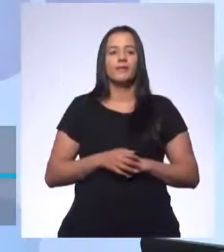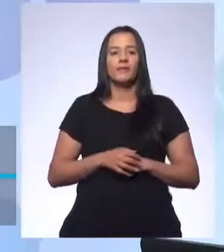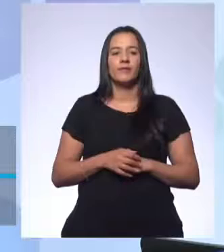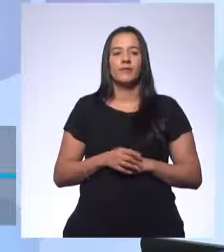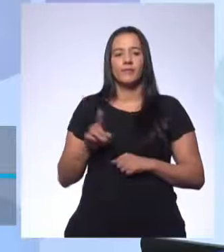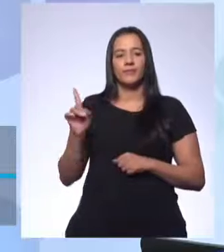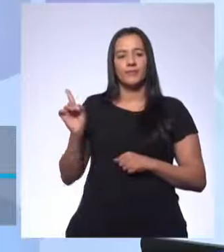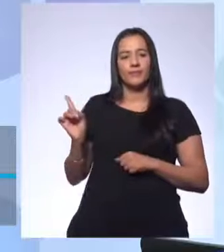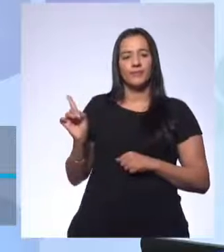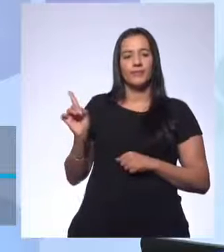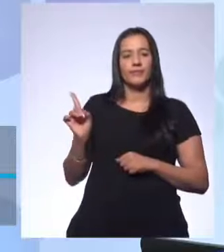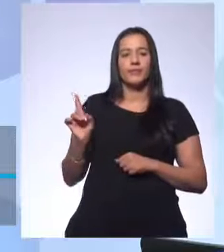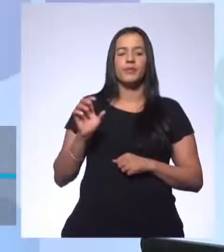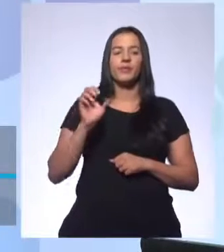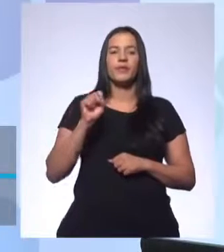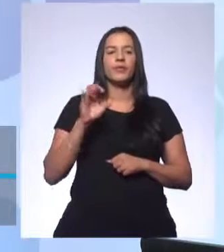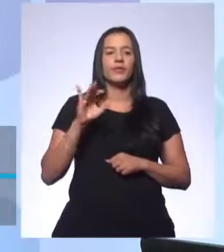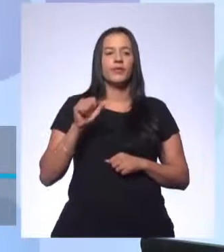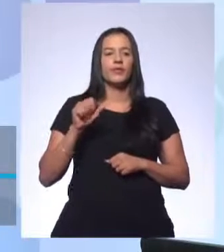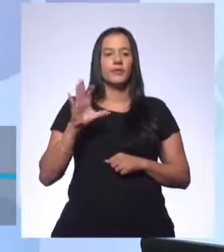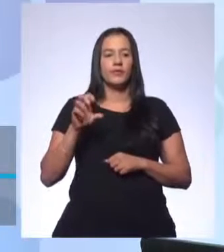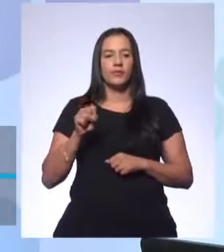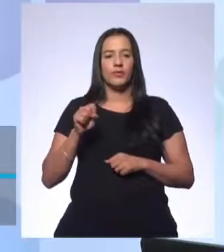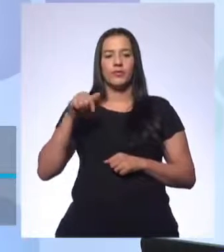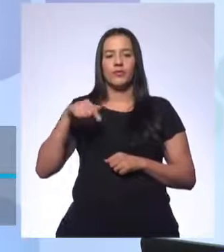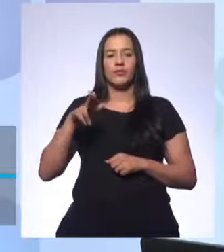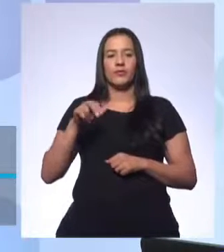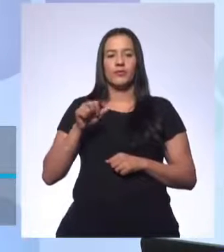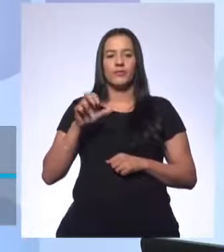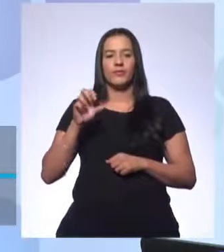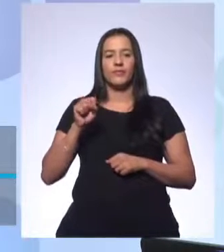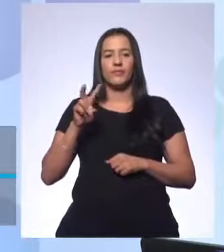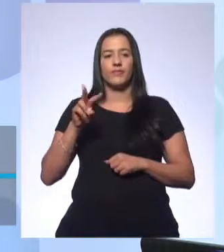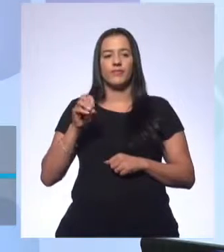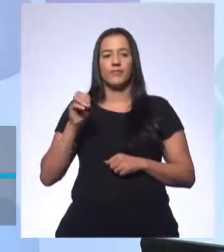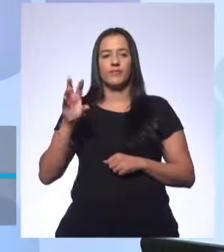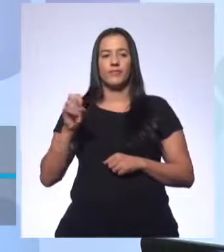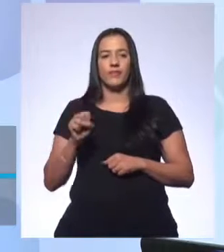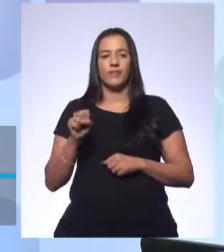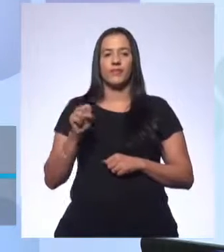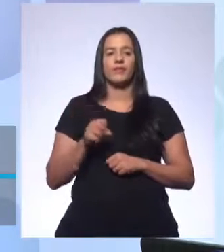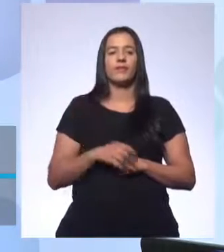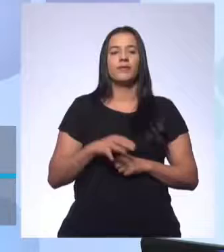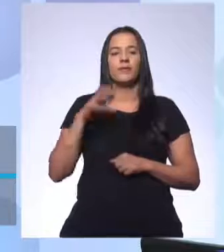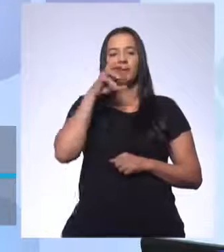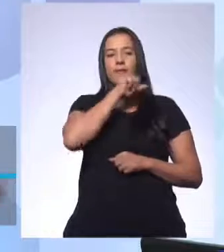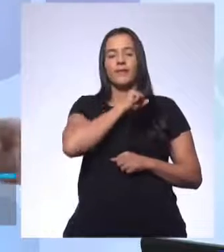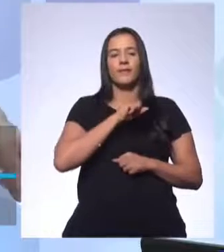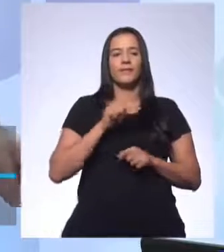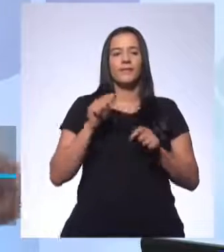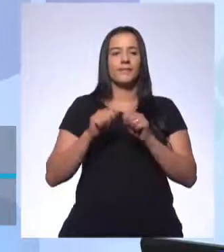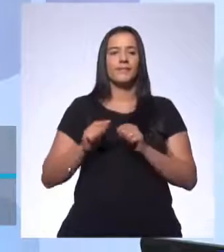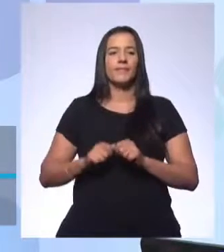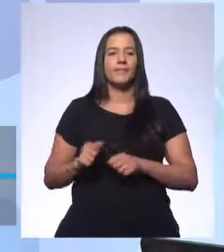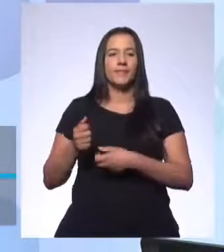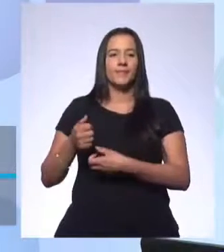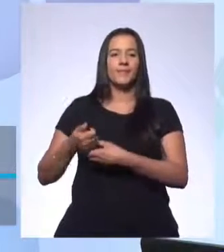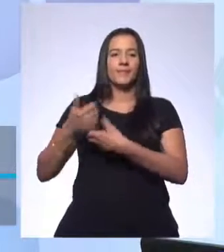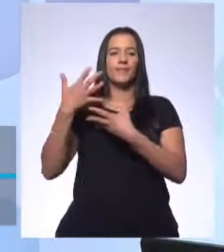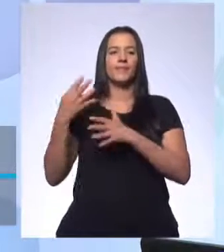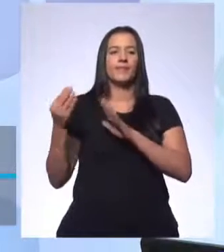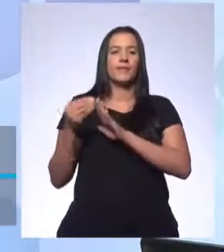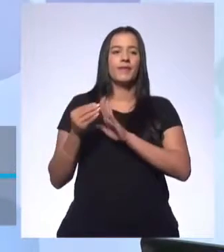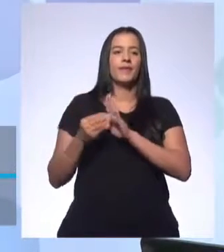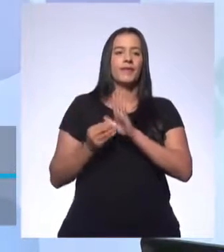Eu já desafio você aí a falar sóis quem sois vós 3 vezes, uma mais rápido que a outra. Pode fazer aí, o chat está aberto, pode